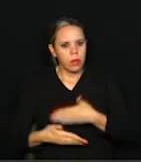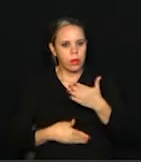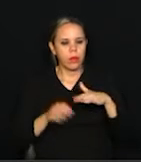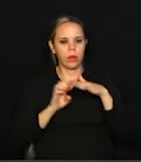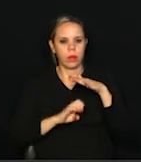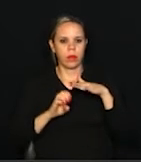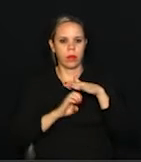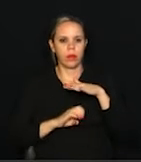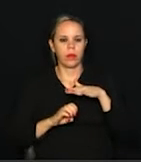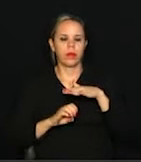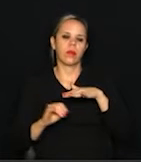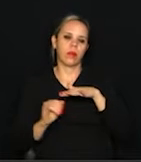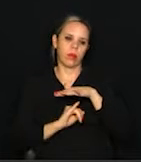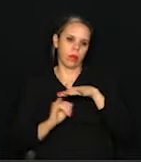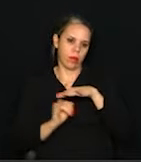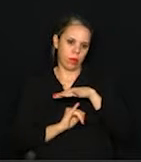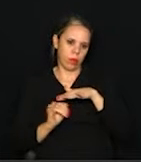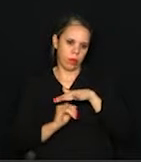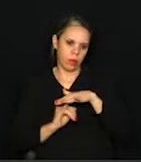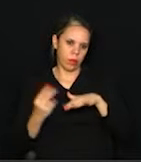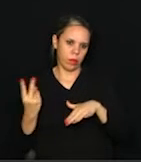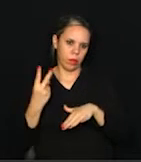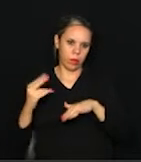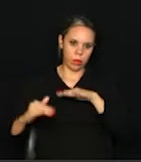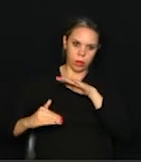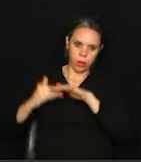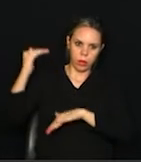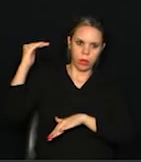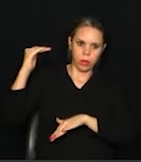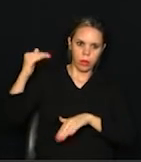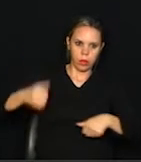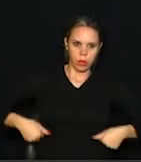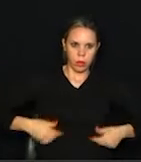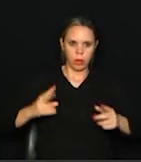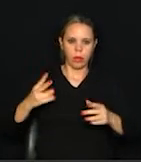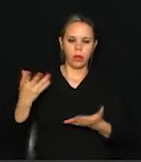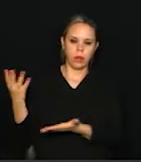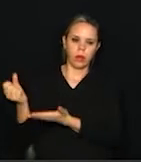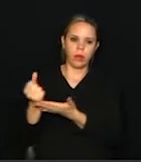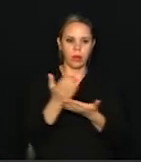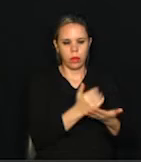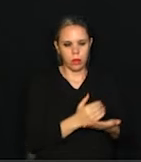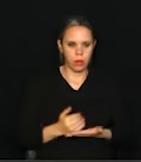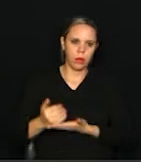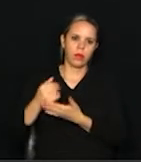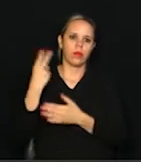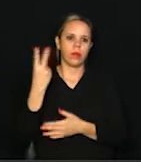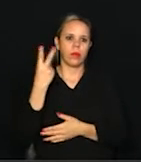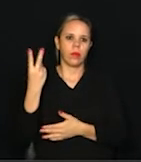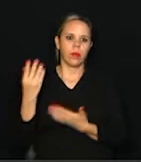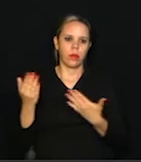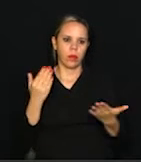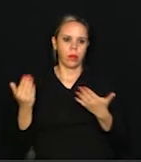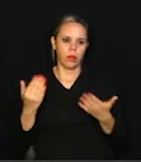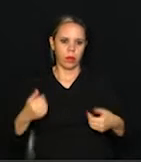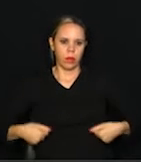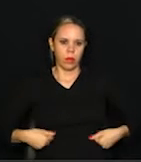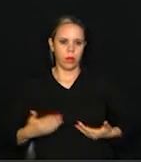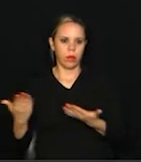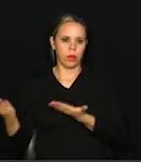empresa um valor superior ao valor que foi arrecadado, equivalente a esses